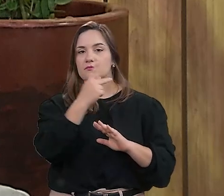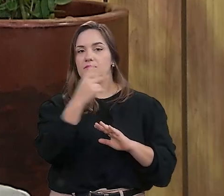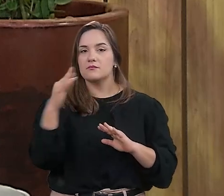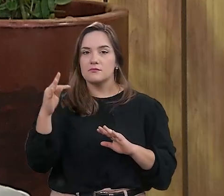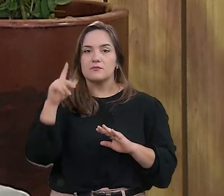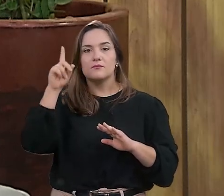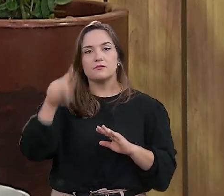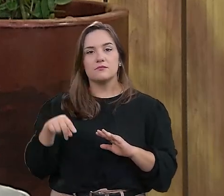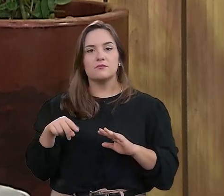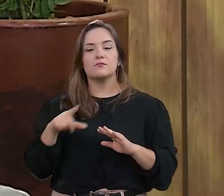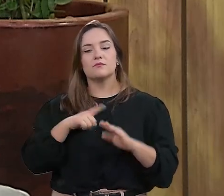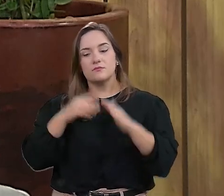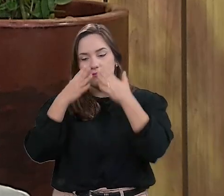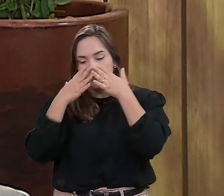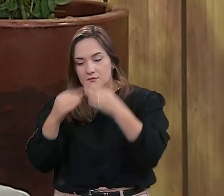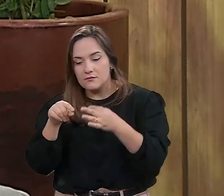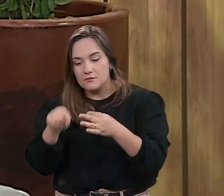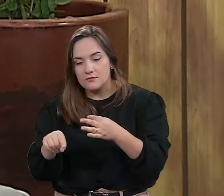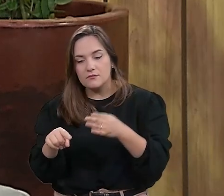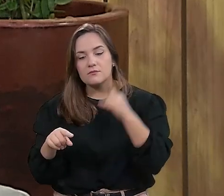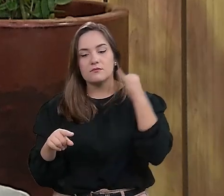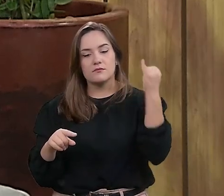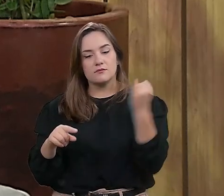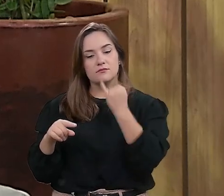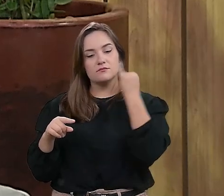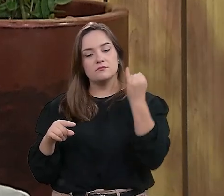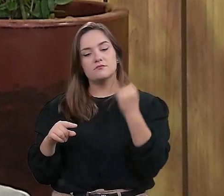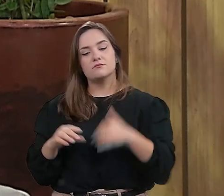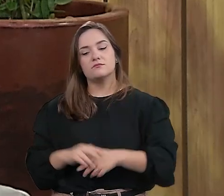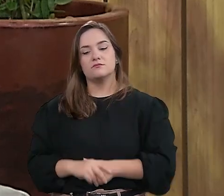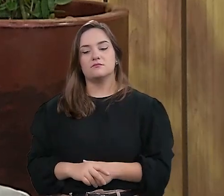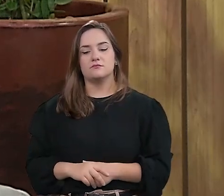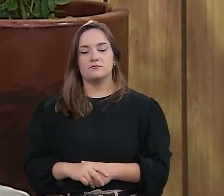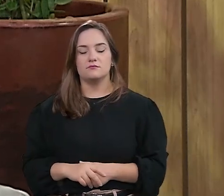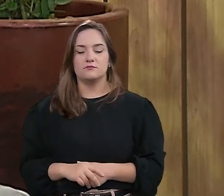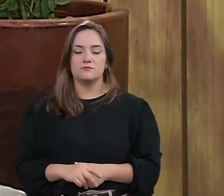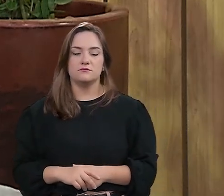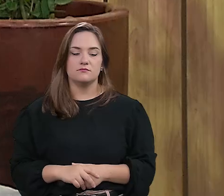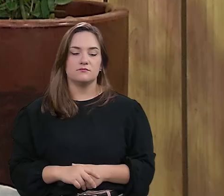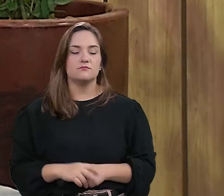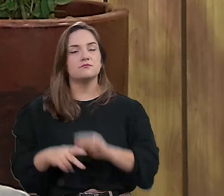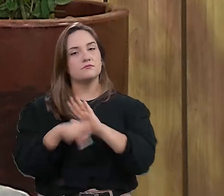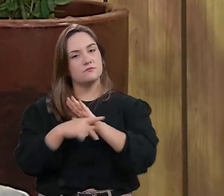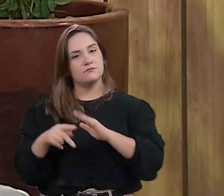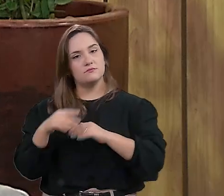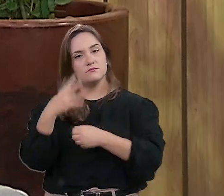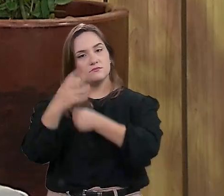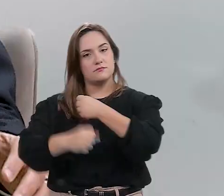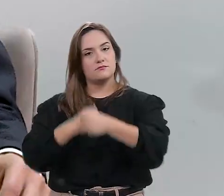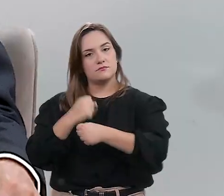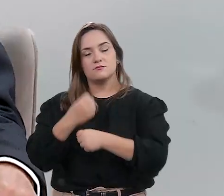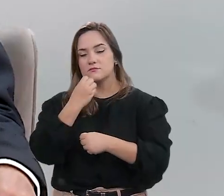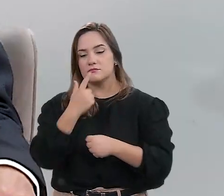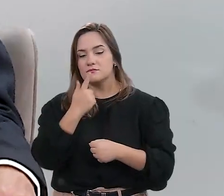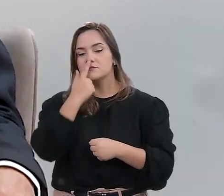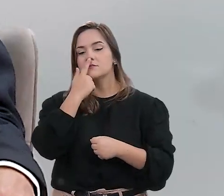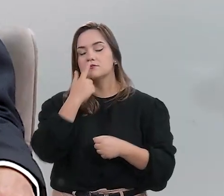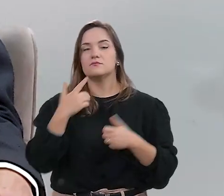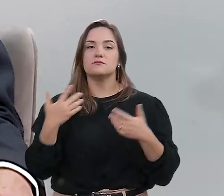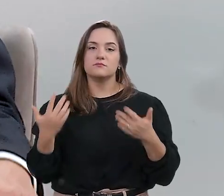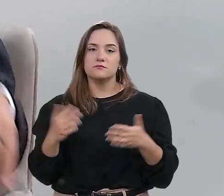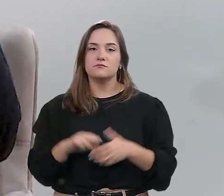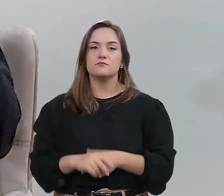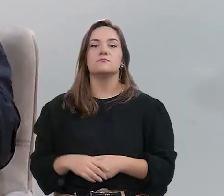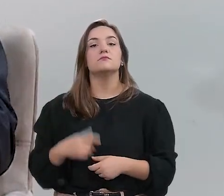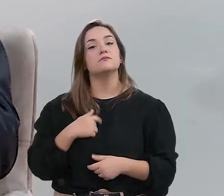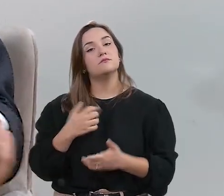tem esse olhar. Então, isso é muito importante para o seu mandato, essa proximidade mesmo. Inclusive, eu quero dizer